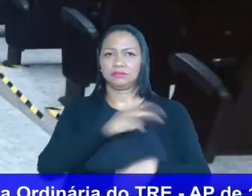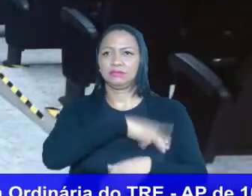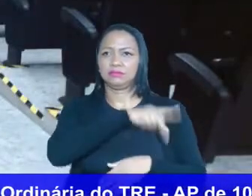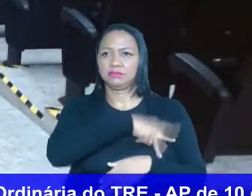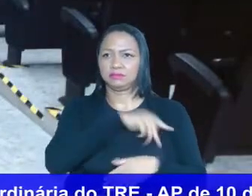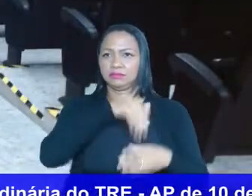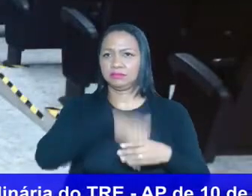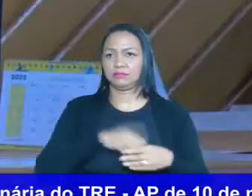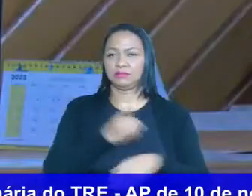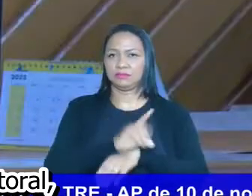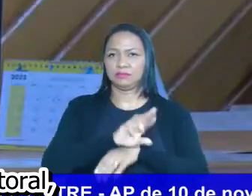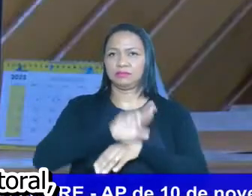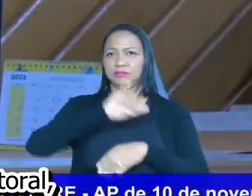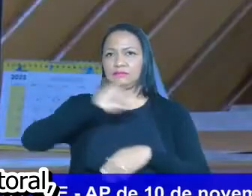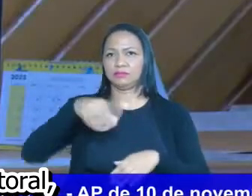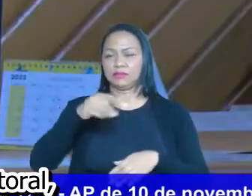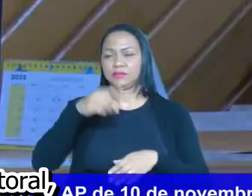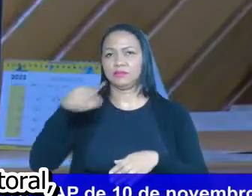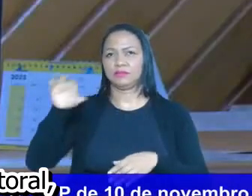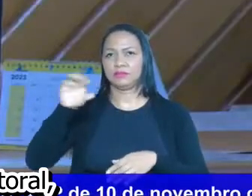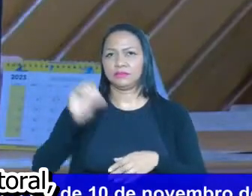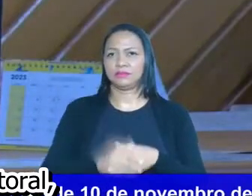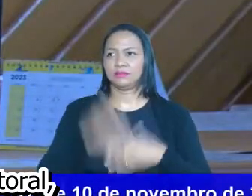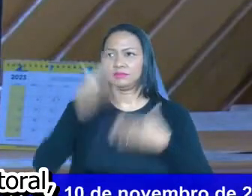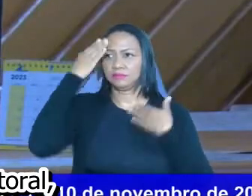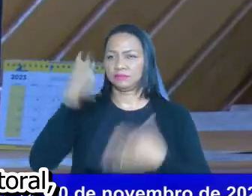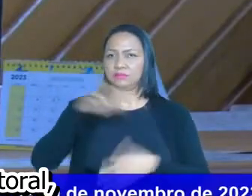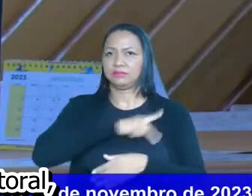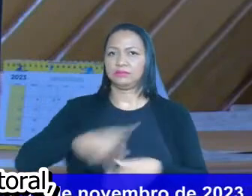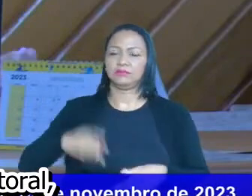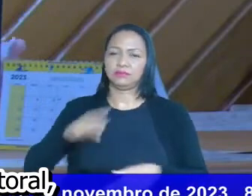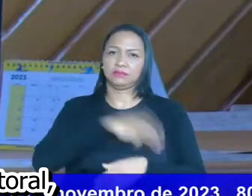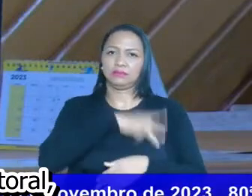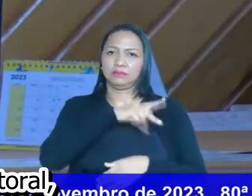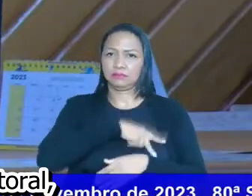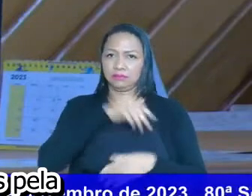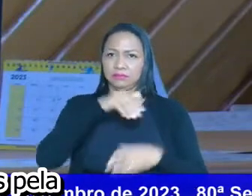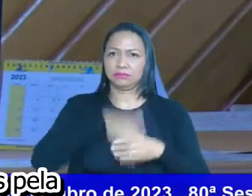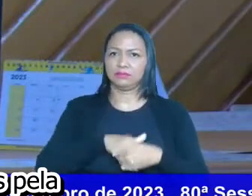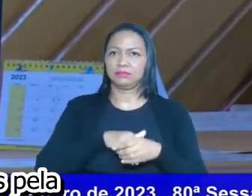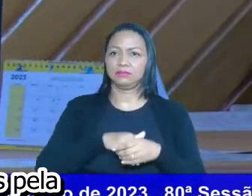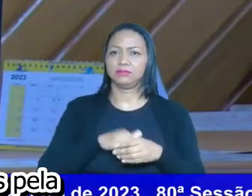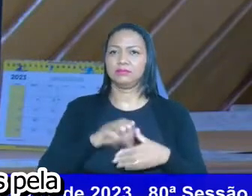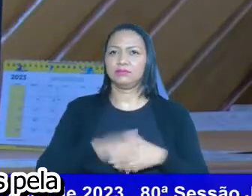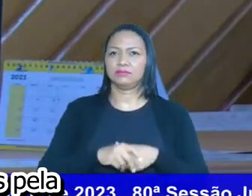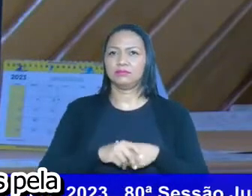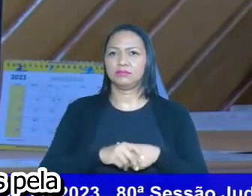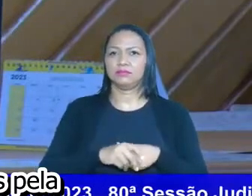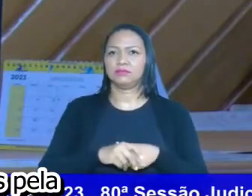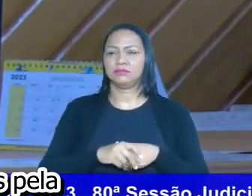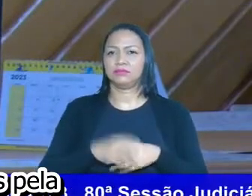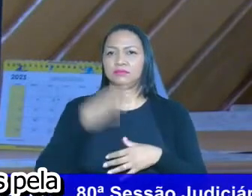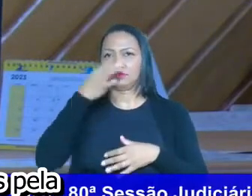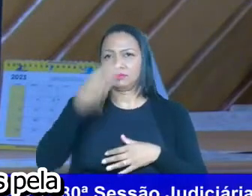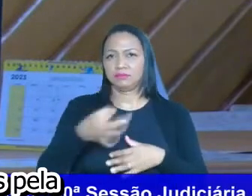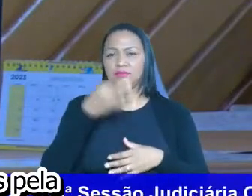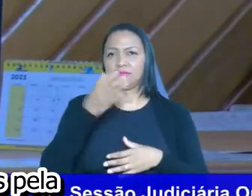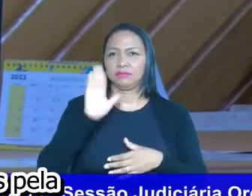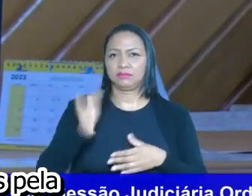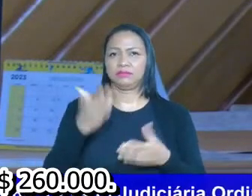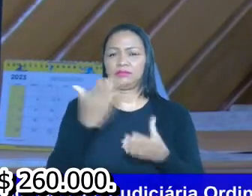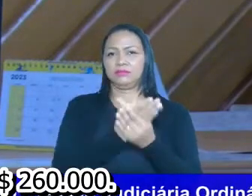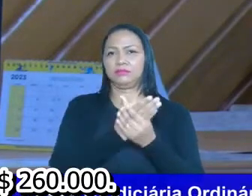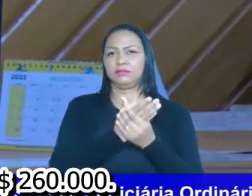João. Obrigado, presidente. O Ministério Público Eleitoral faz remissão ao parecer já acostado aos